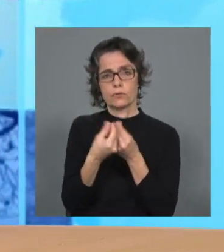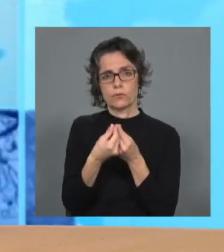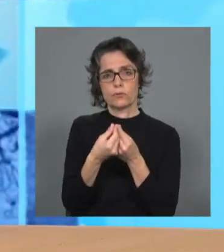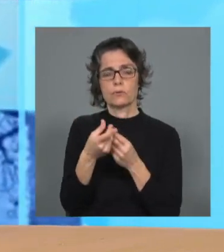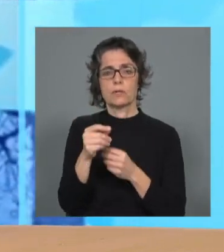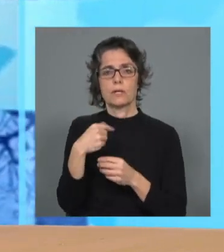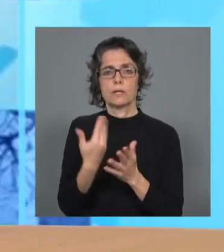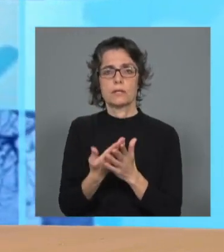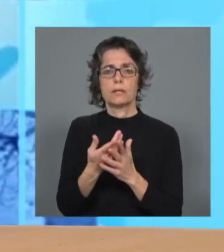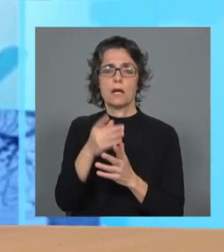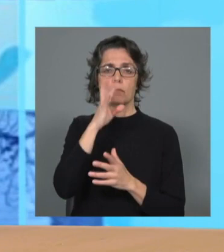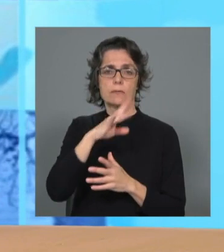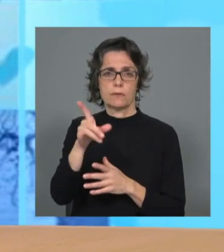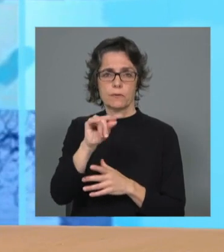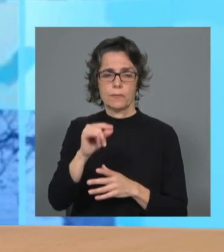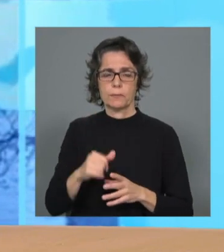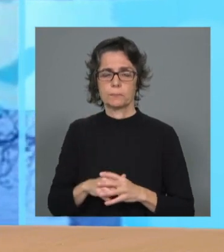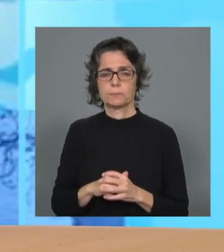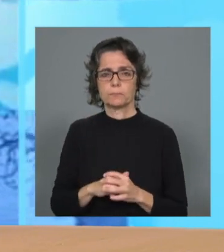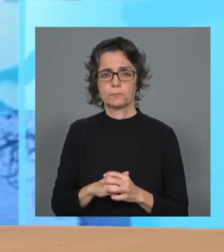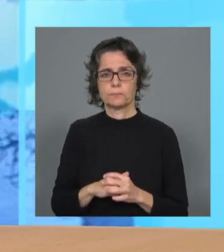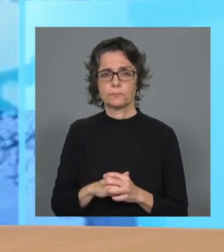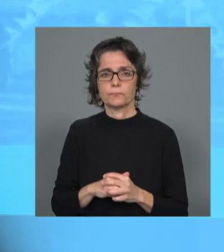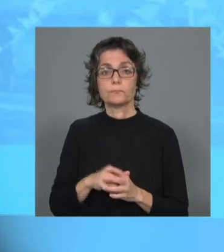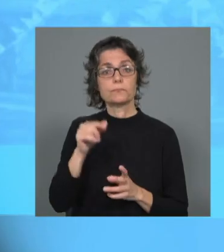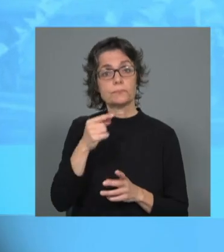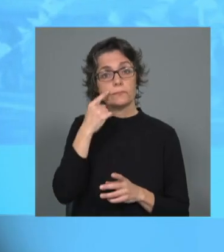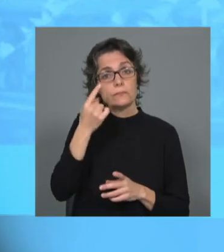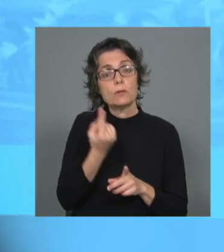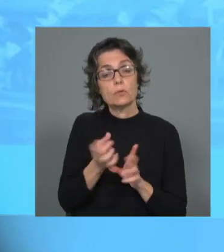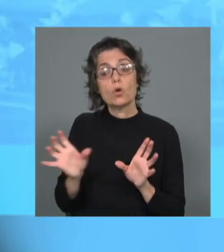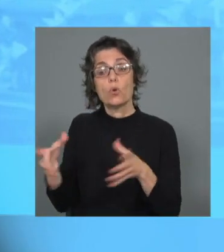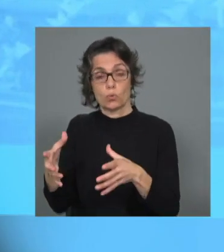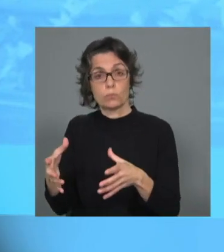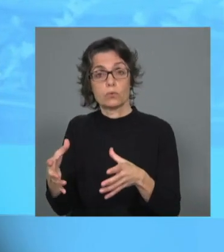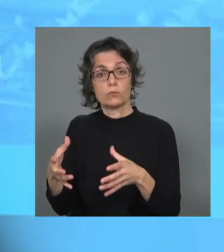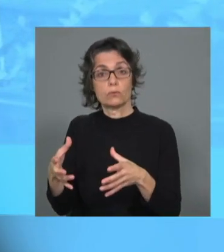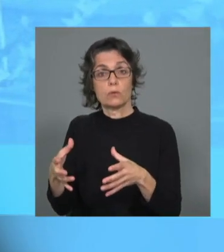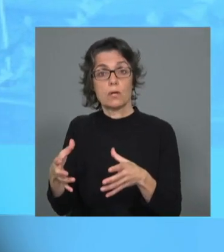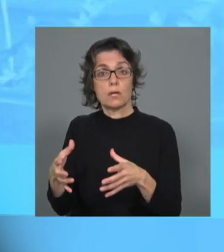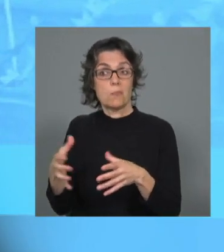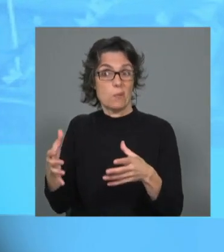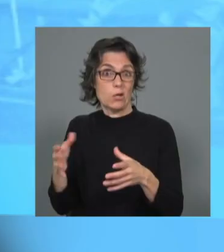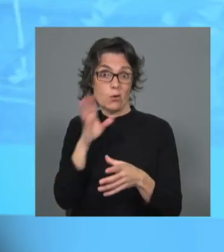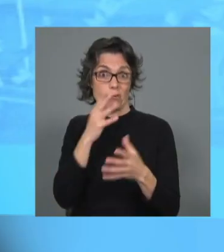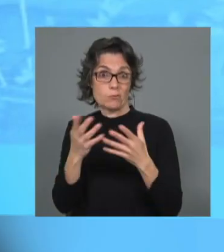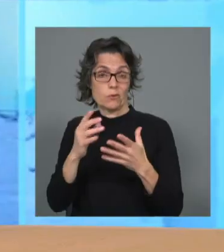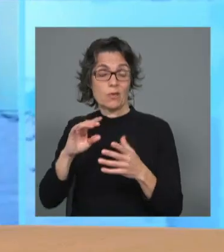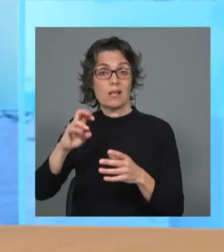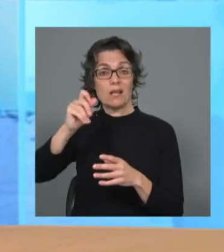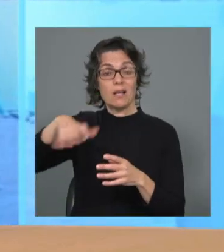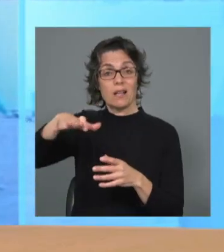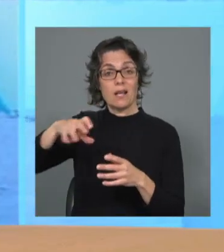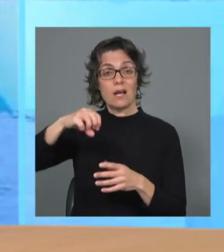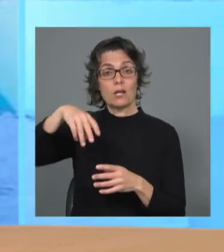dinamizam através de cânticos. Tem essa particularidade de facto, um grupo bastante maior do que acontece no Minho, não é? Exatamente, ou seja, mas